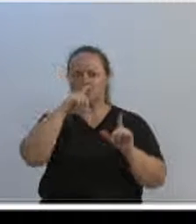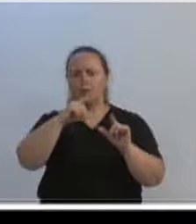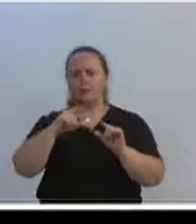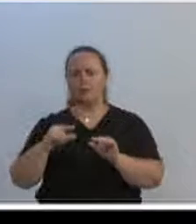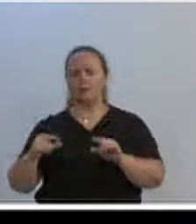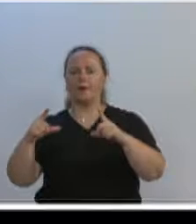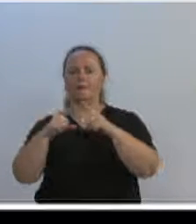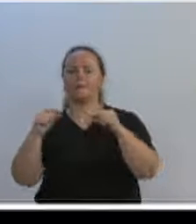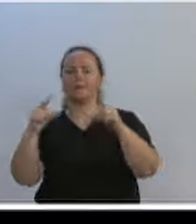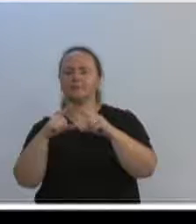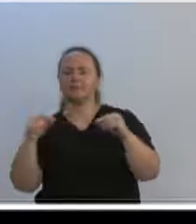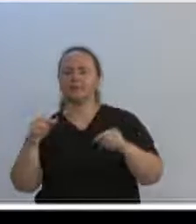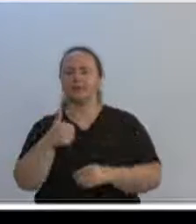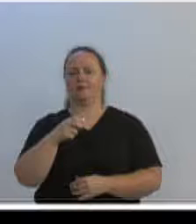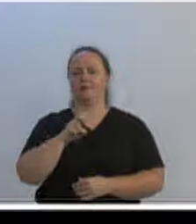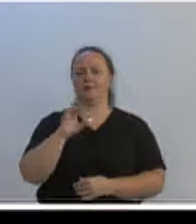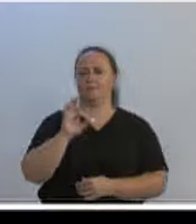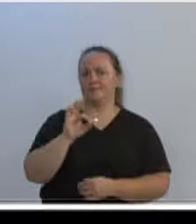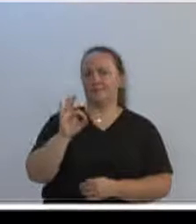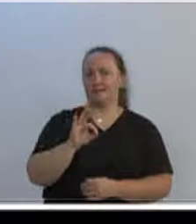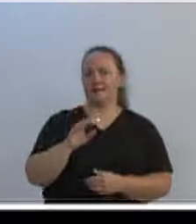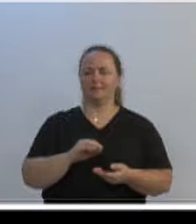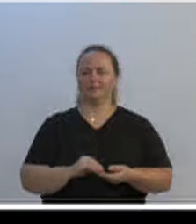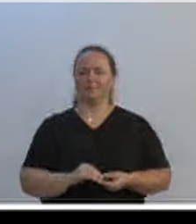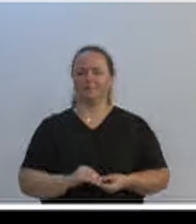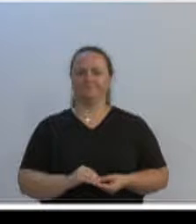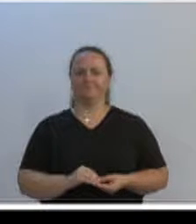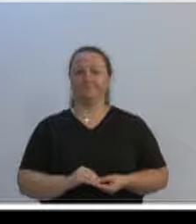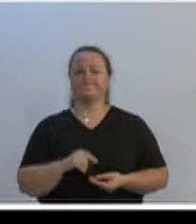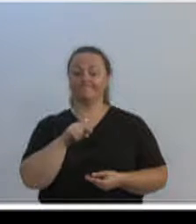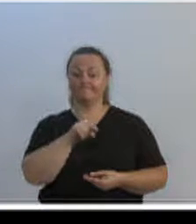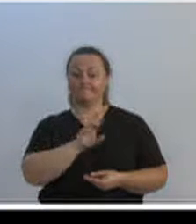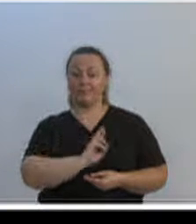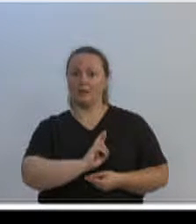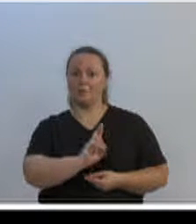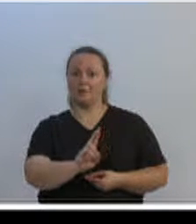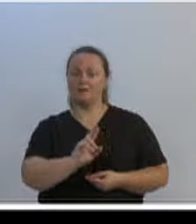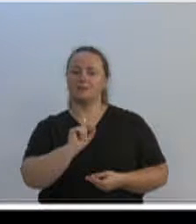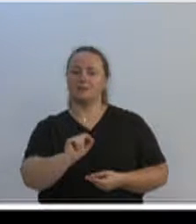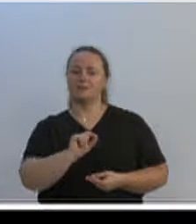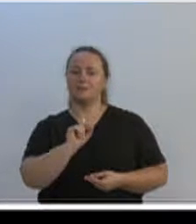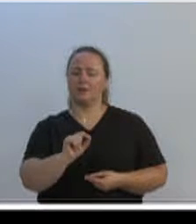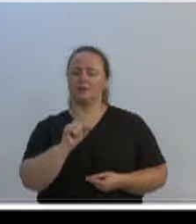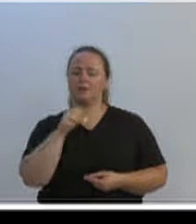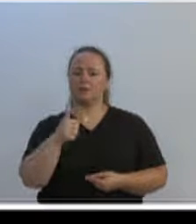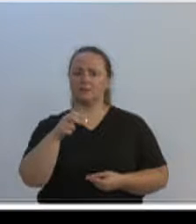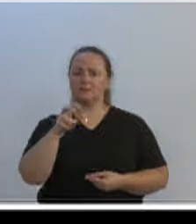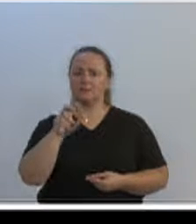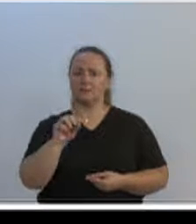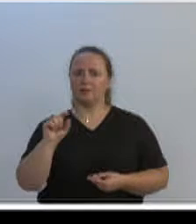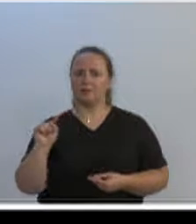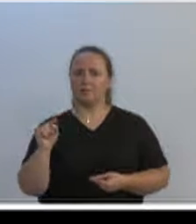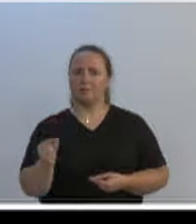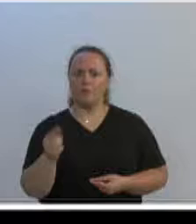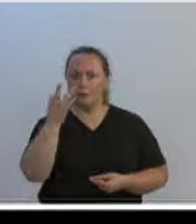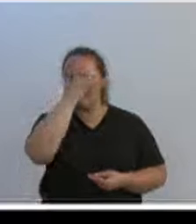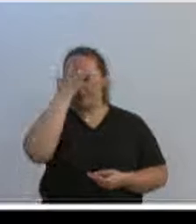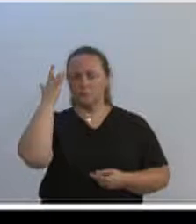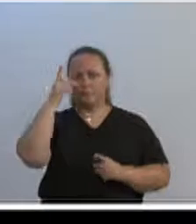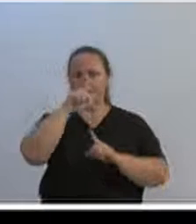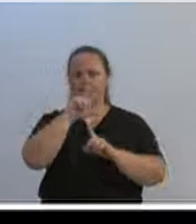cai 15%. Dado representa 150 mil passageiros a menos por